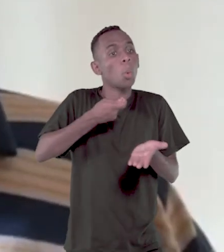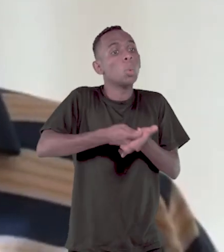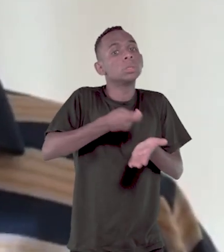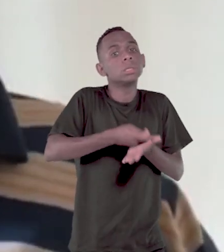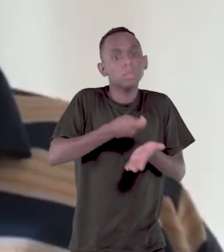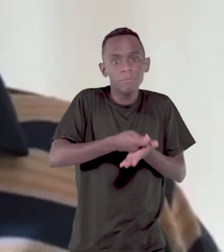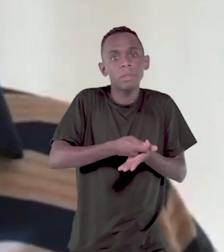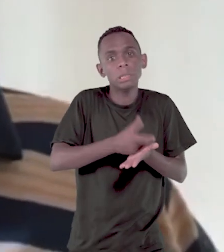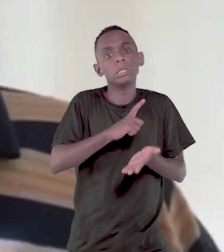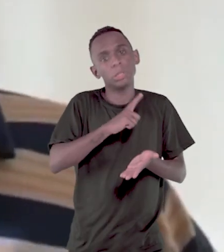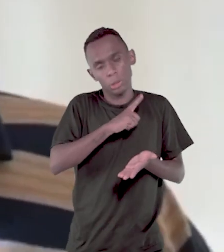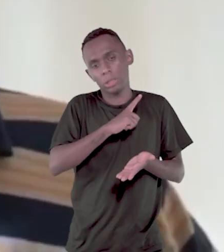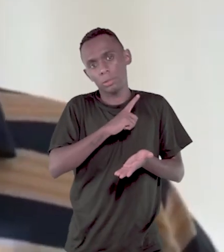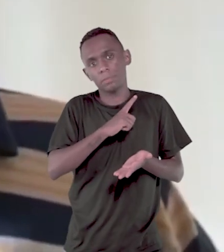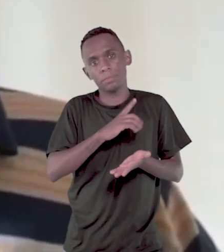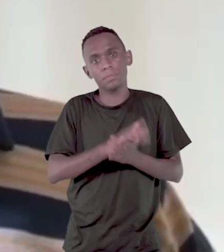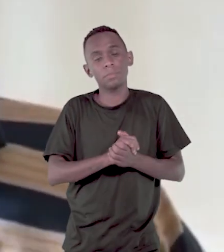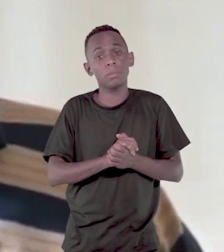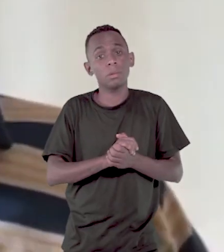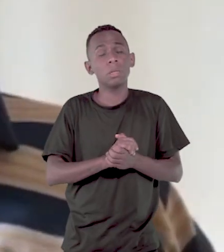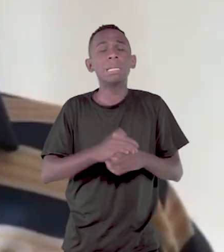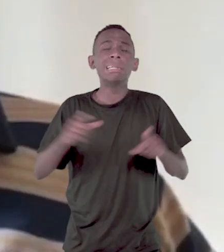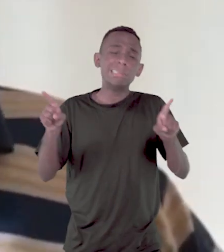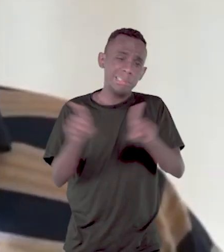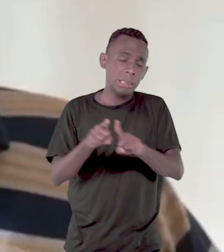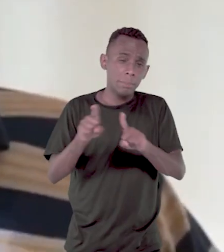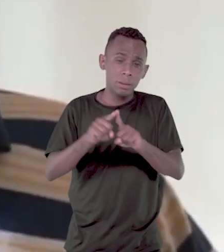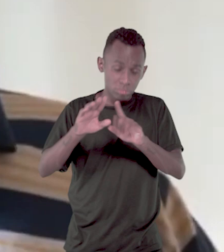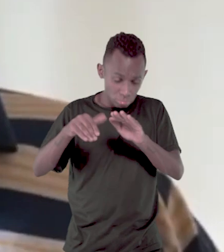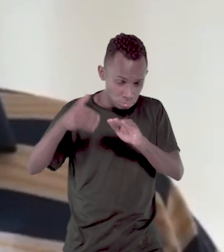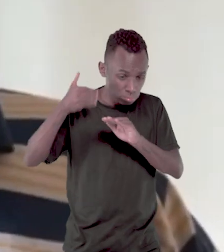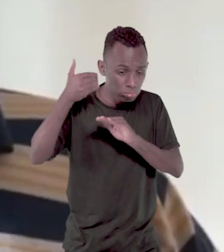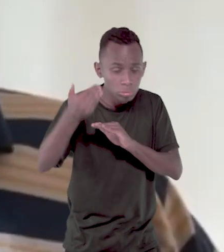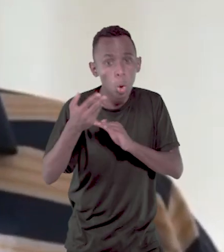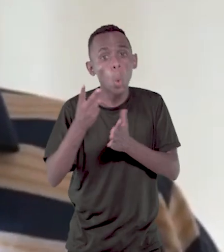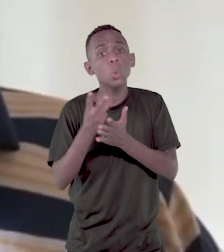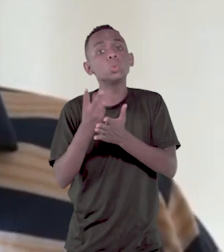conservadora, mas podemos ir além, né? Qual foi